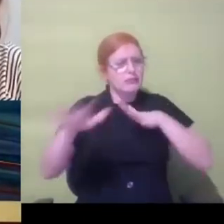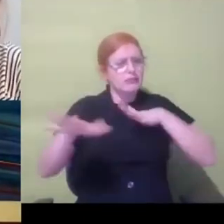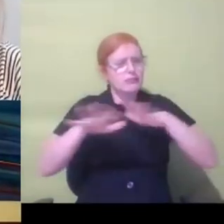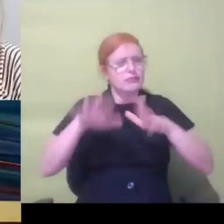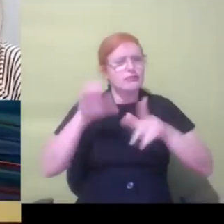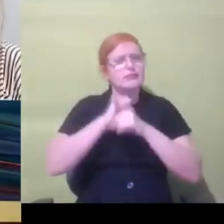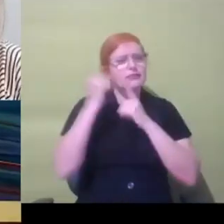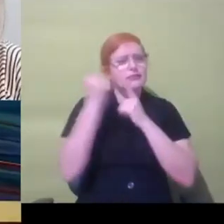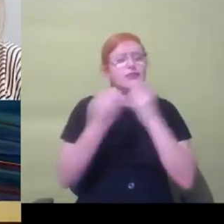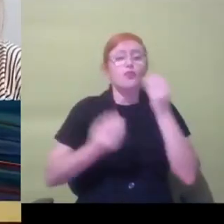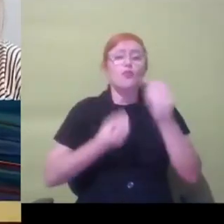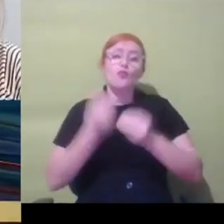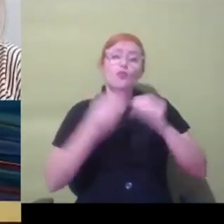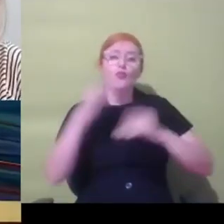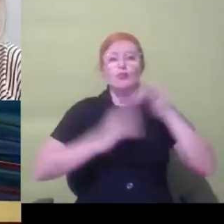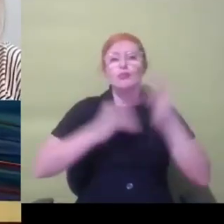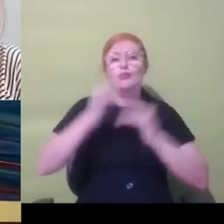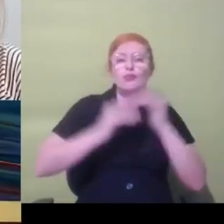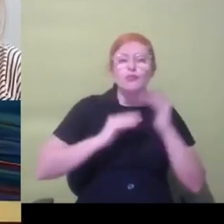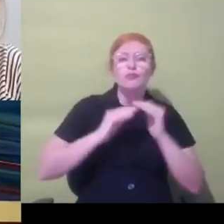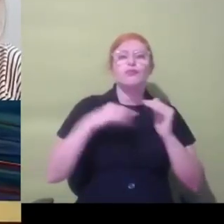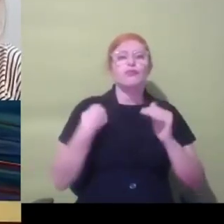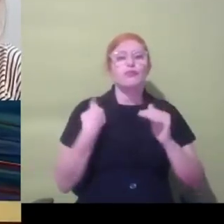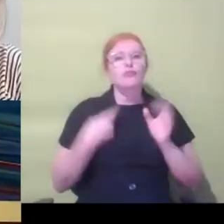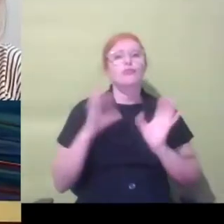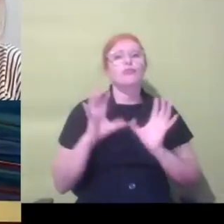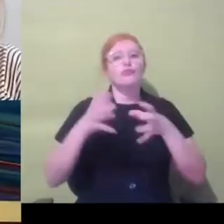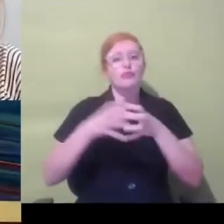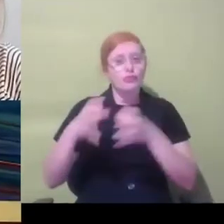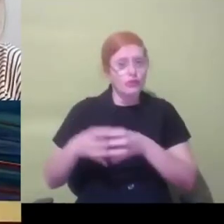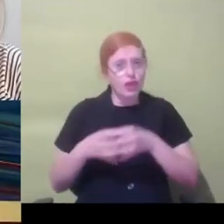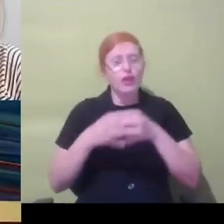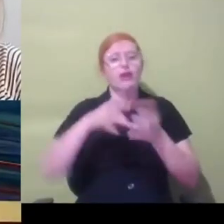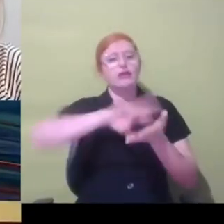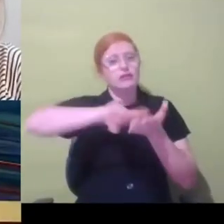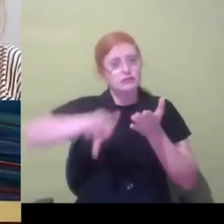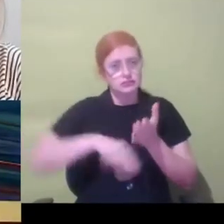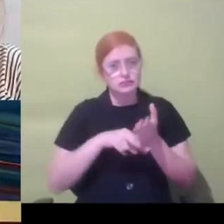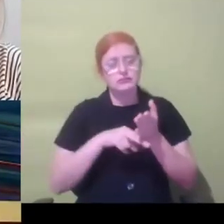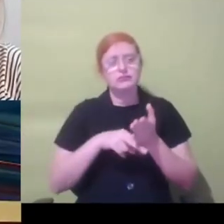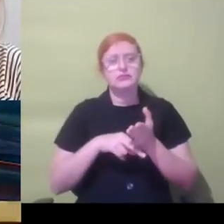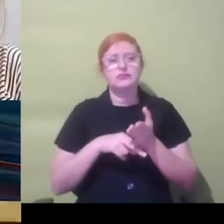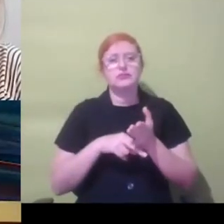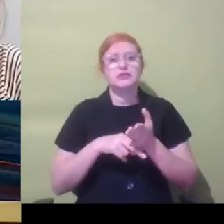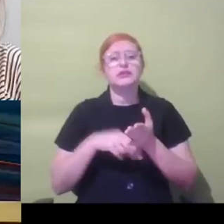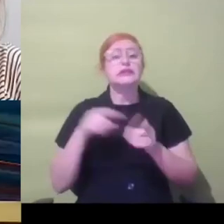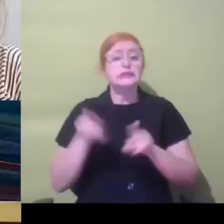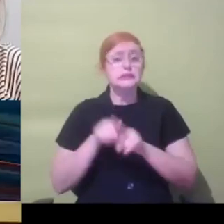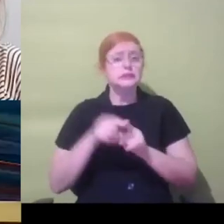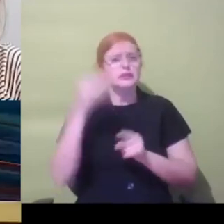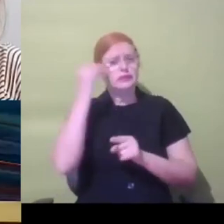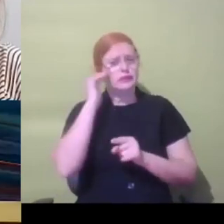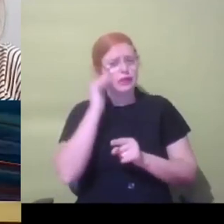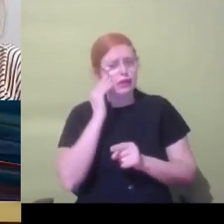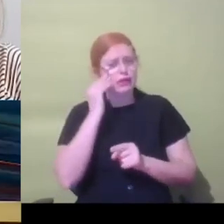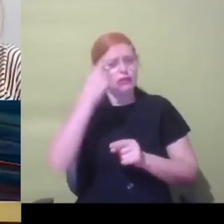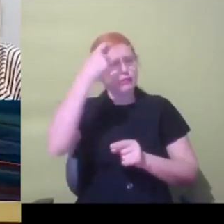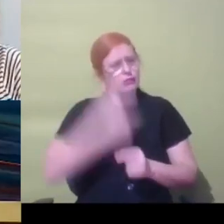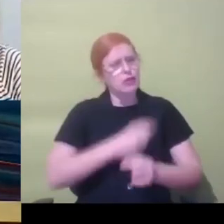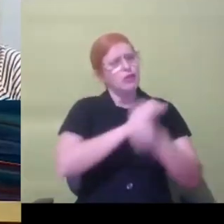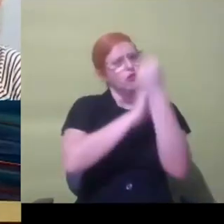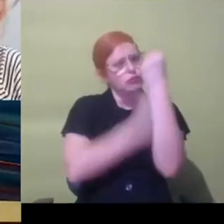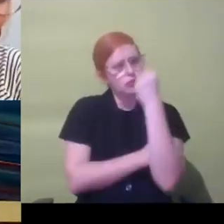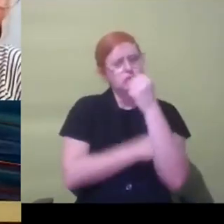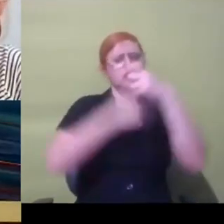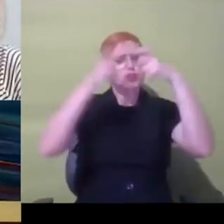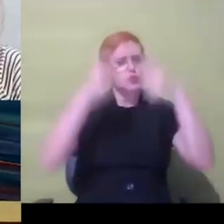social, entender como é que a gente se constrói na nossa coletividade e pluralidade, aí se entender como feminista, se entender